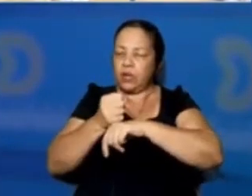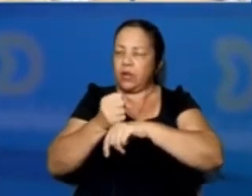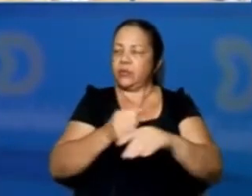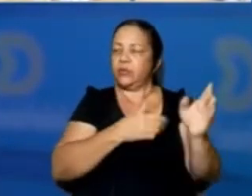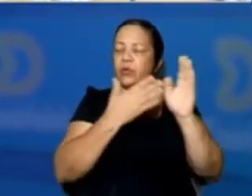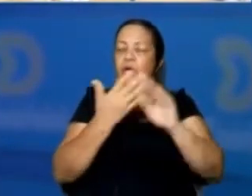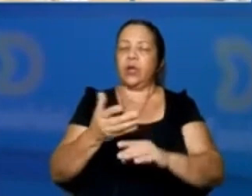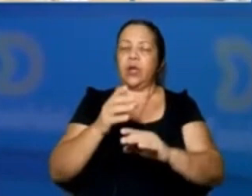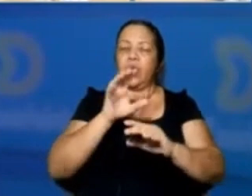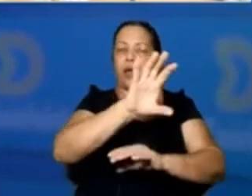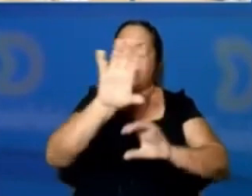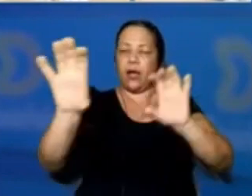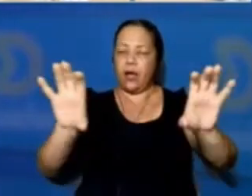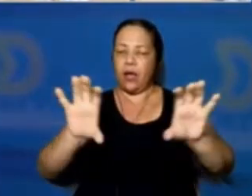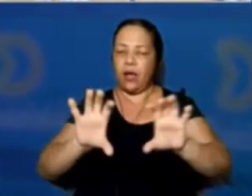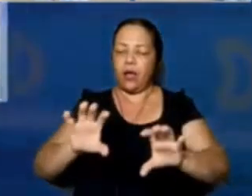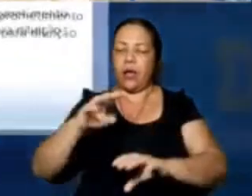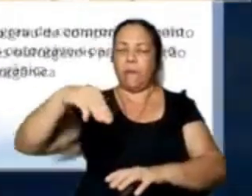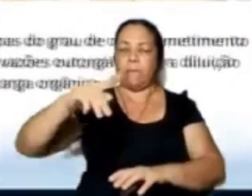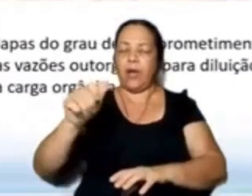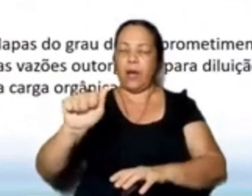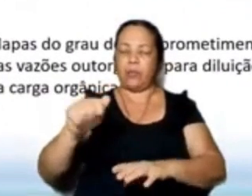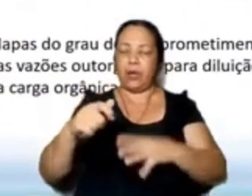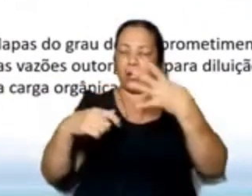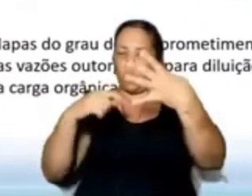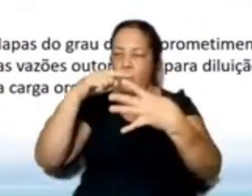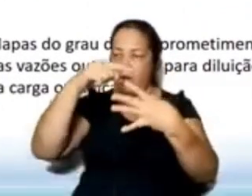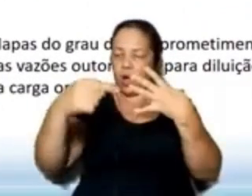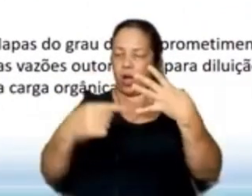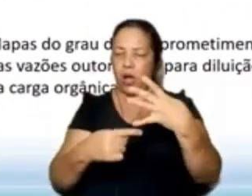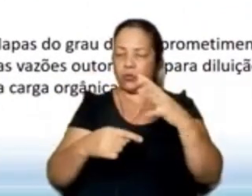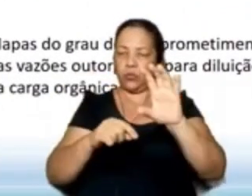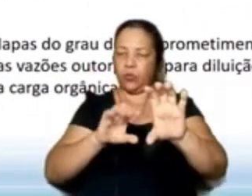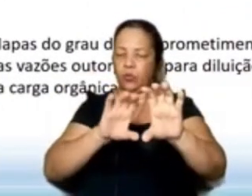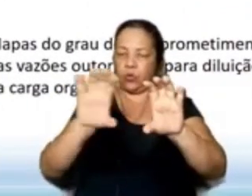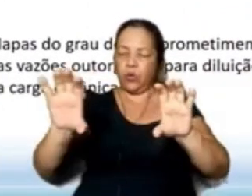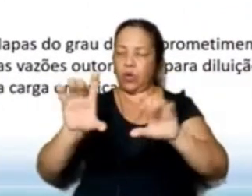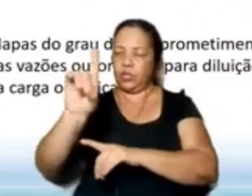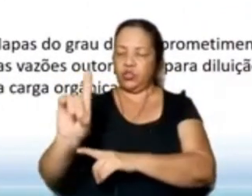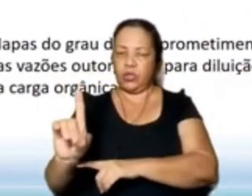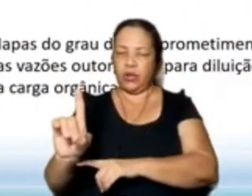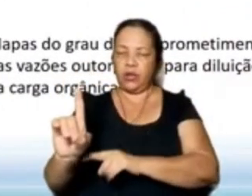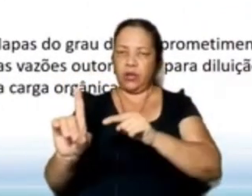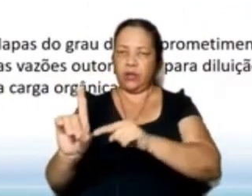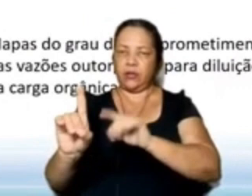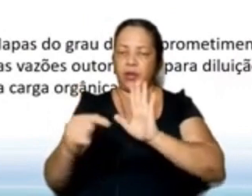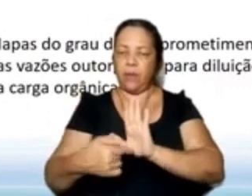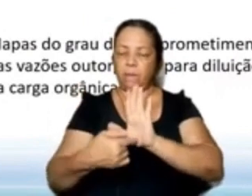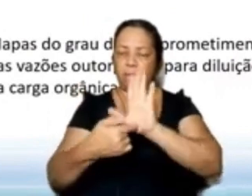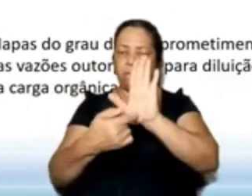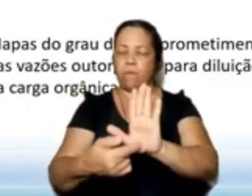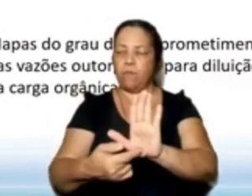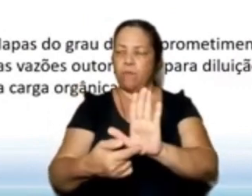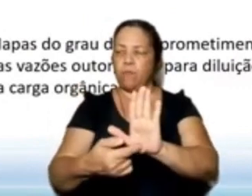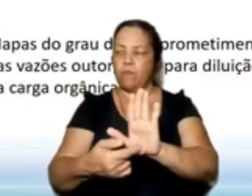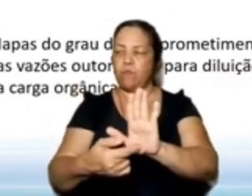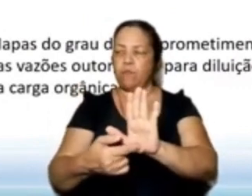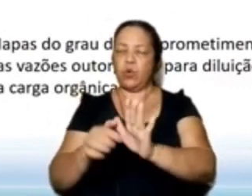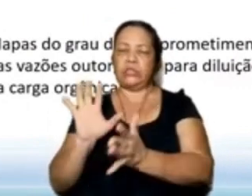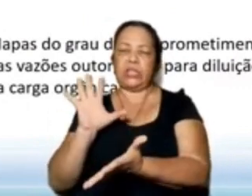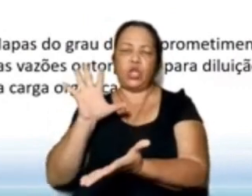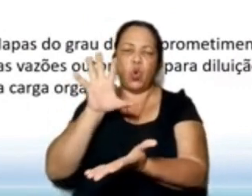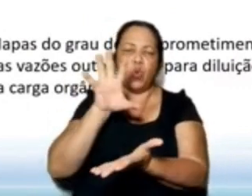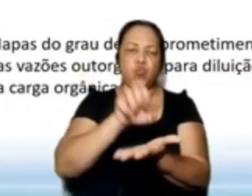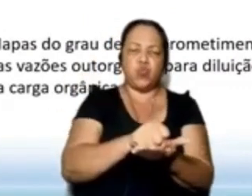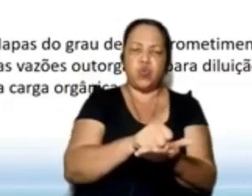ZEE, a gente tem aí os 4 mapas dos riscos, como eu já falei, e à direita o mapa mostrando o grau de comprometimento das vazões outorgadas,